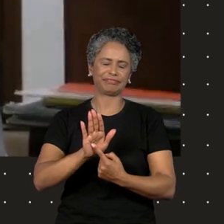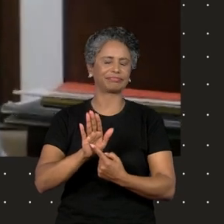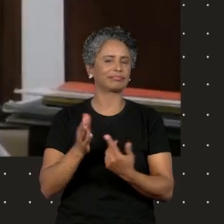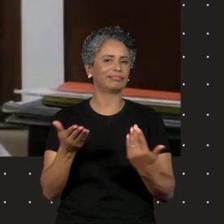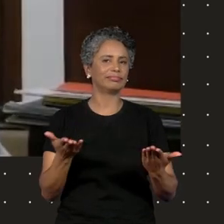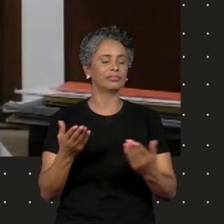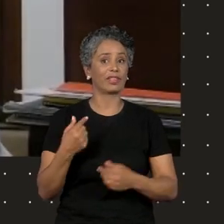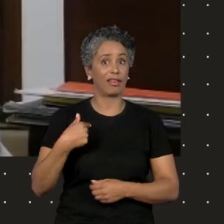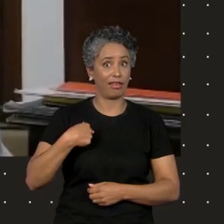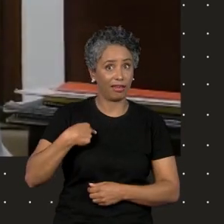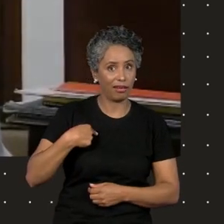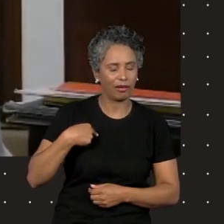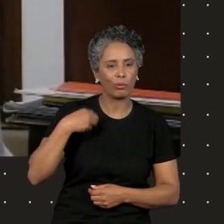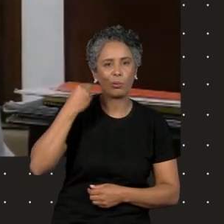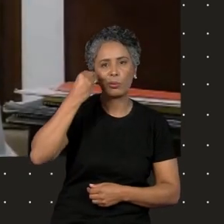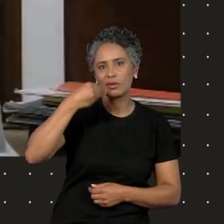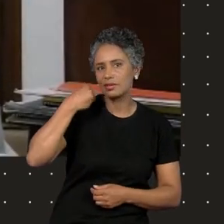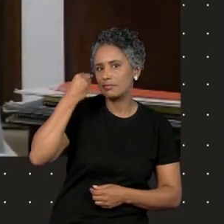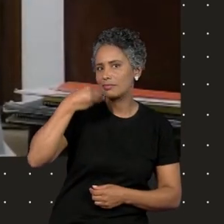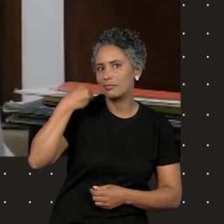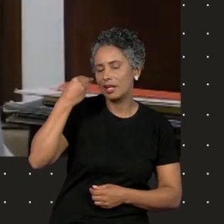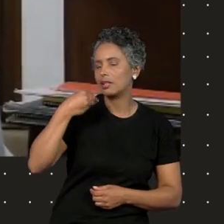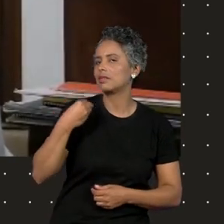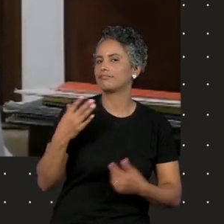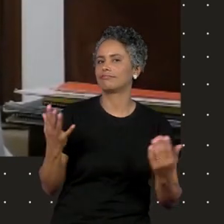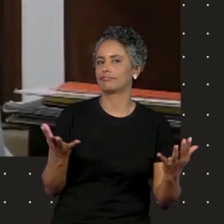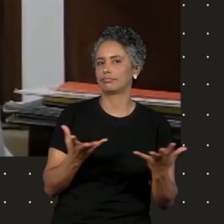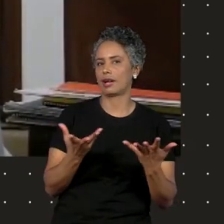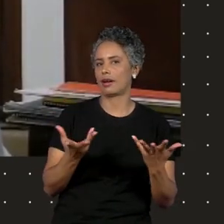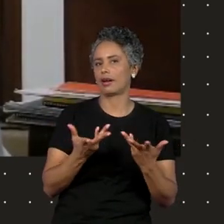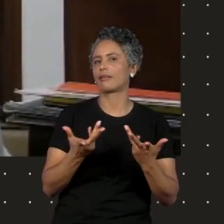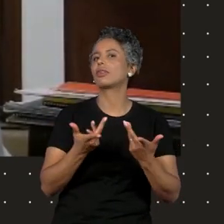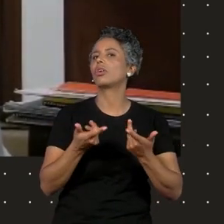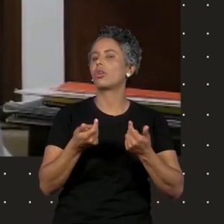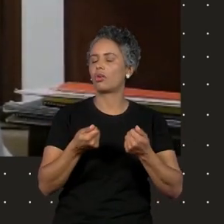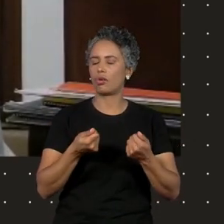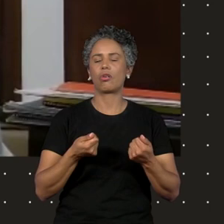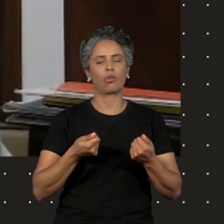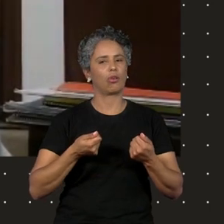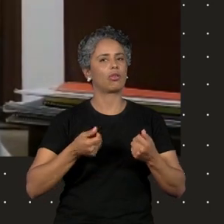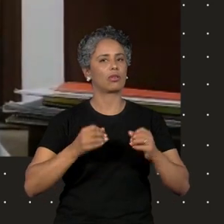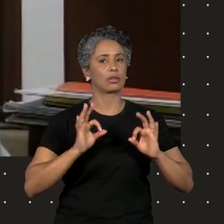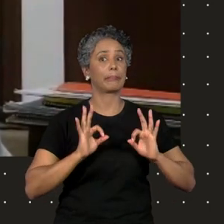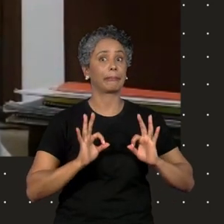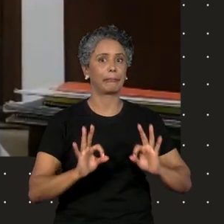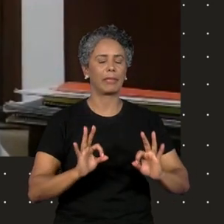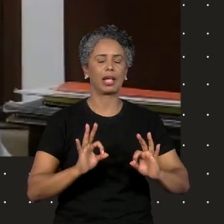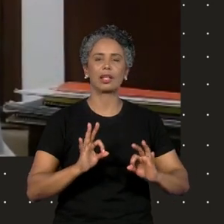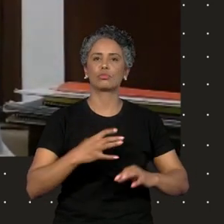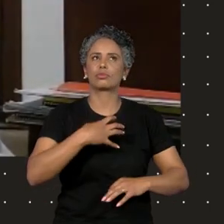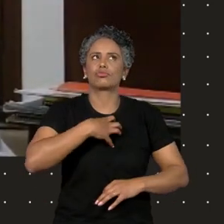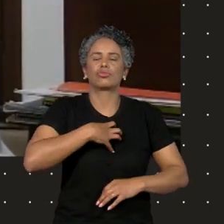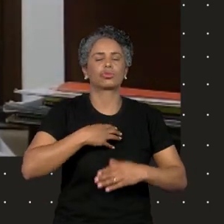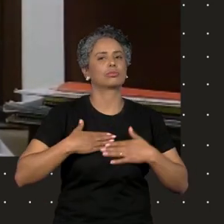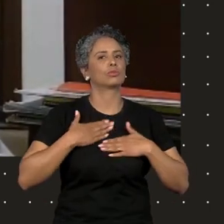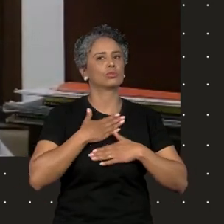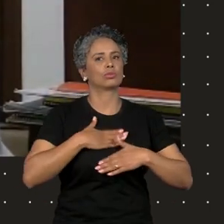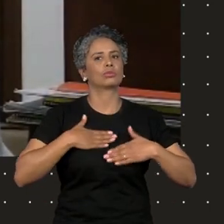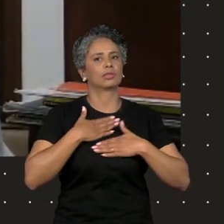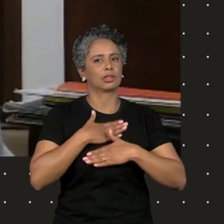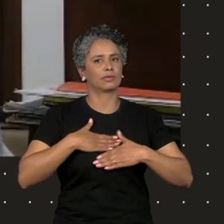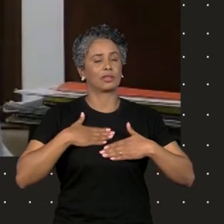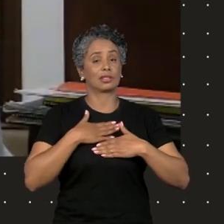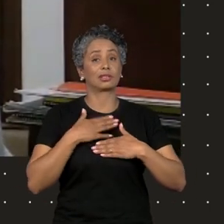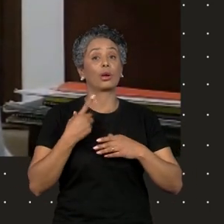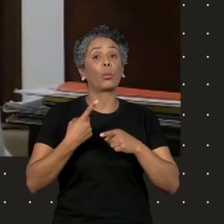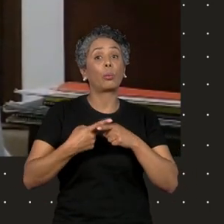com ele uma experiência muito satisfatória, que me encheu de orgulho e de satisfação, quando juntos com o